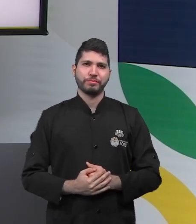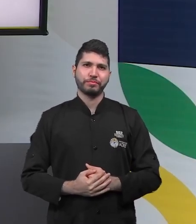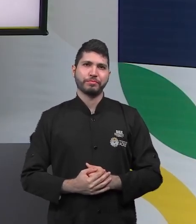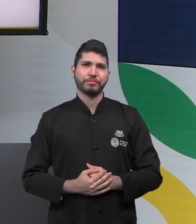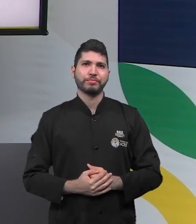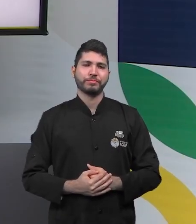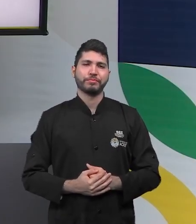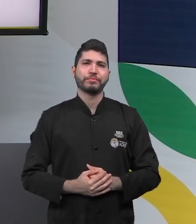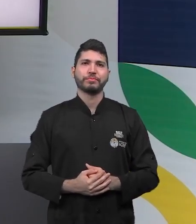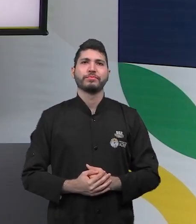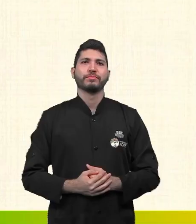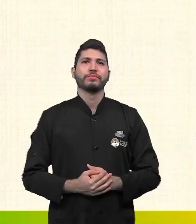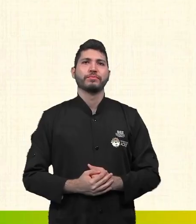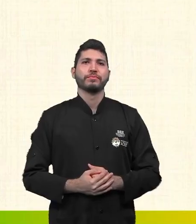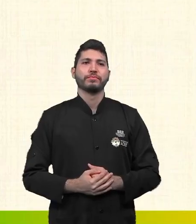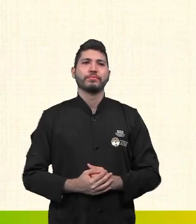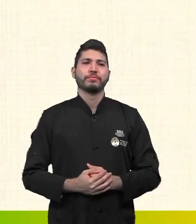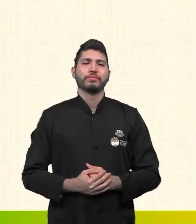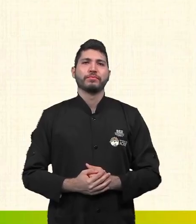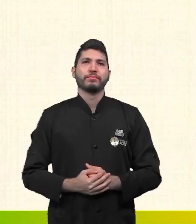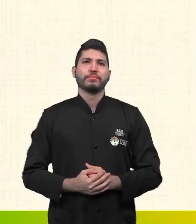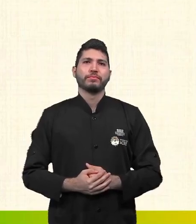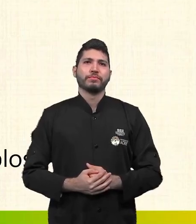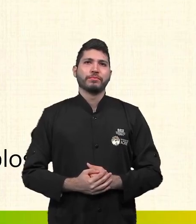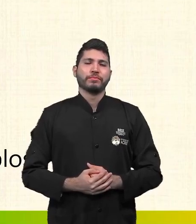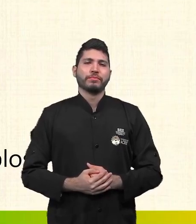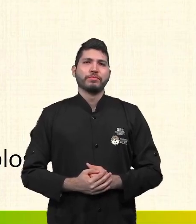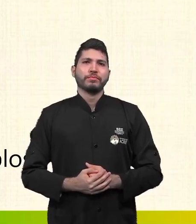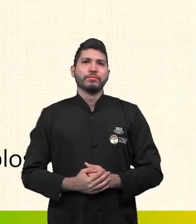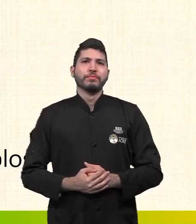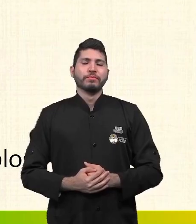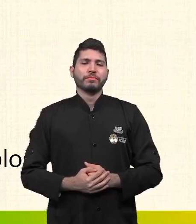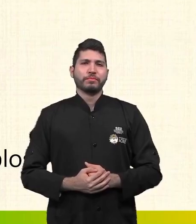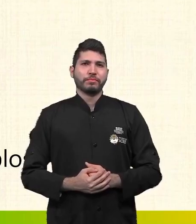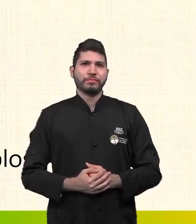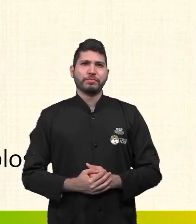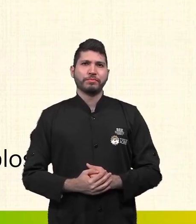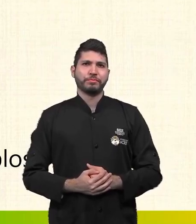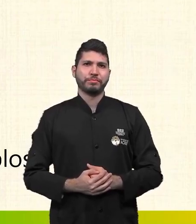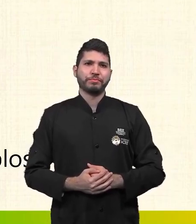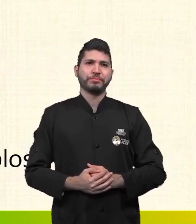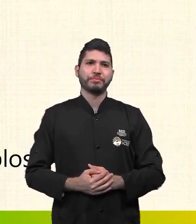diferente, mais solta, tudo bem? Vamos lá, prosseguindo.